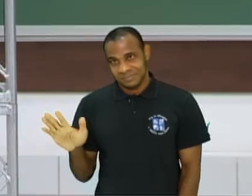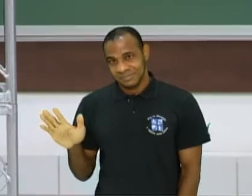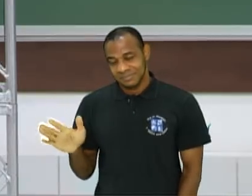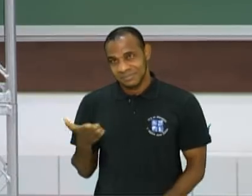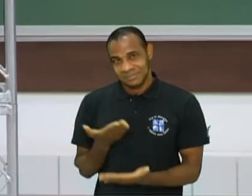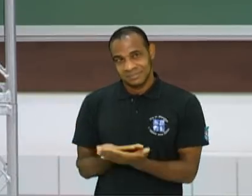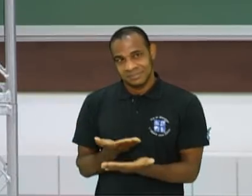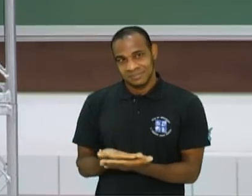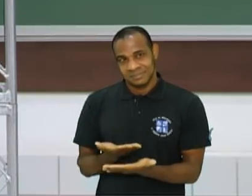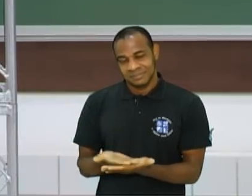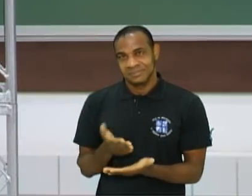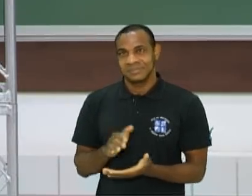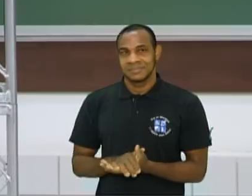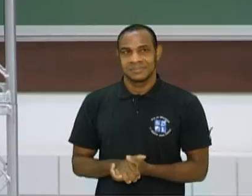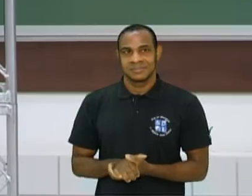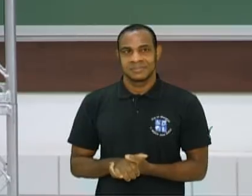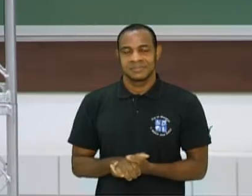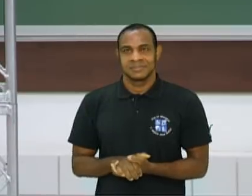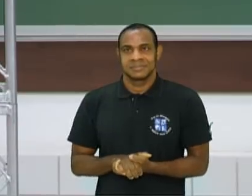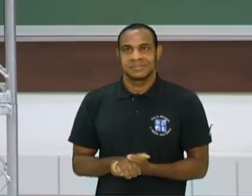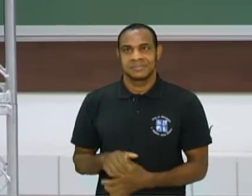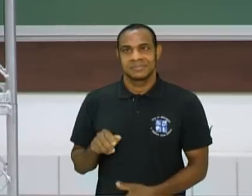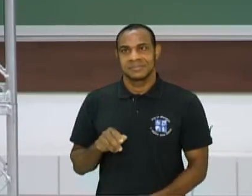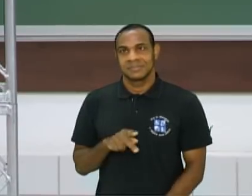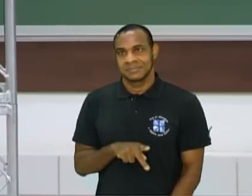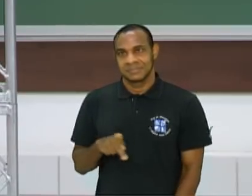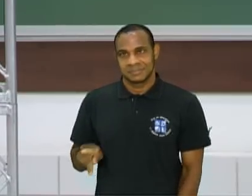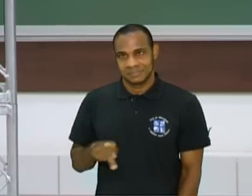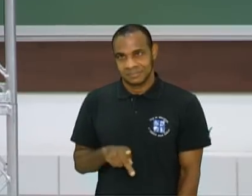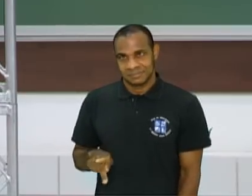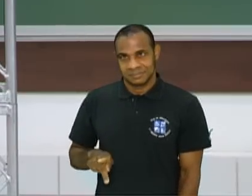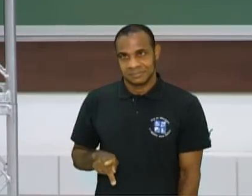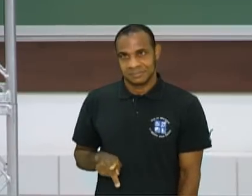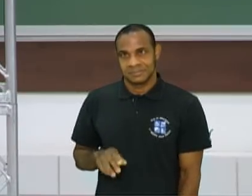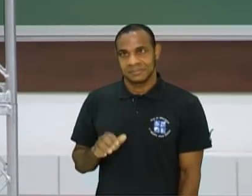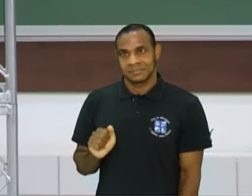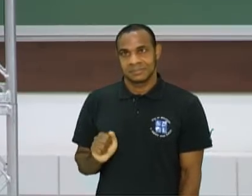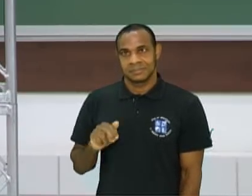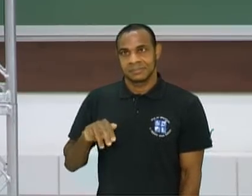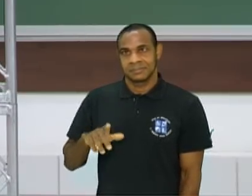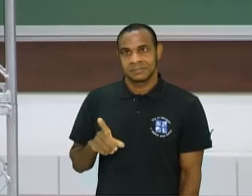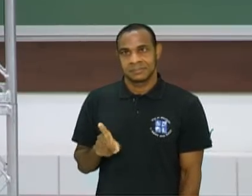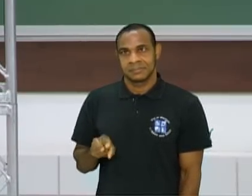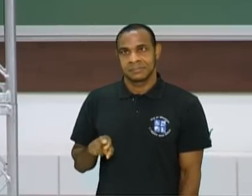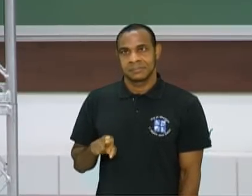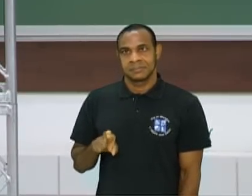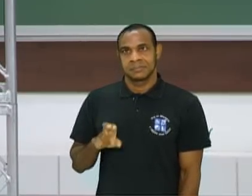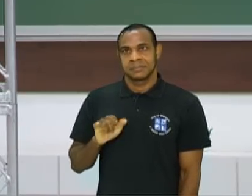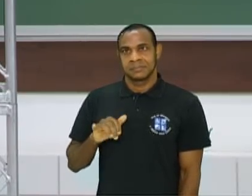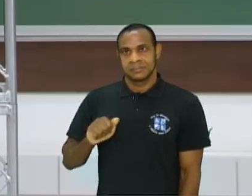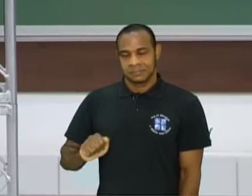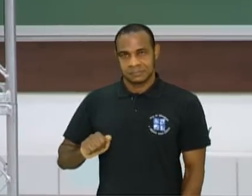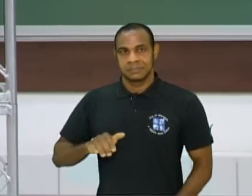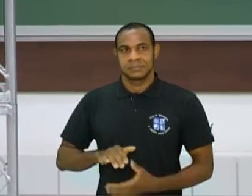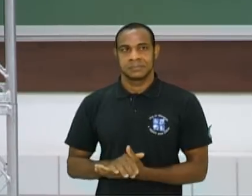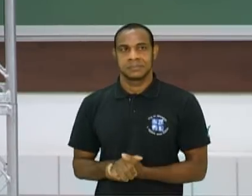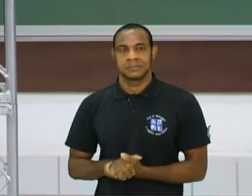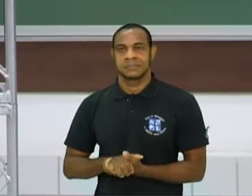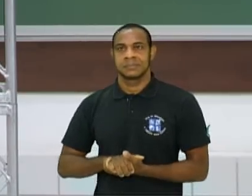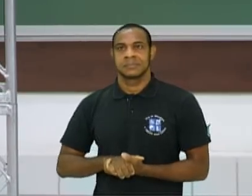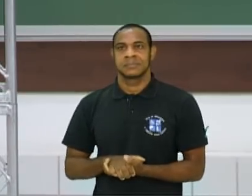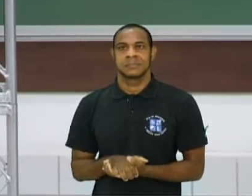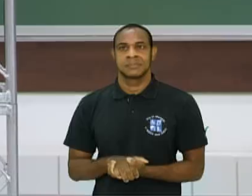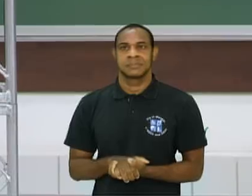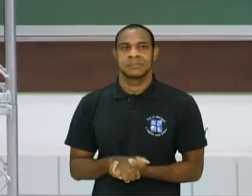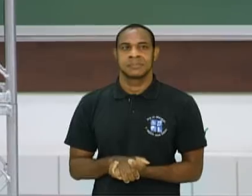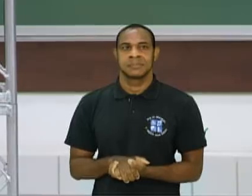students! How is it going? I'm teacher Andrea and I'm here for one more English class. I'm here and you